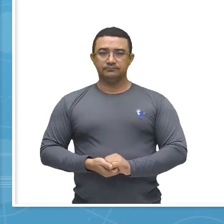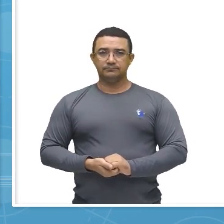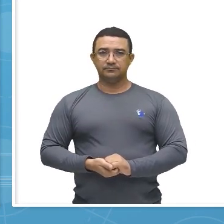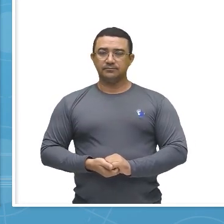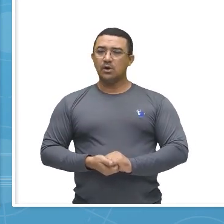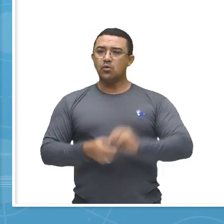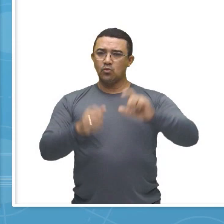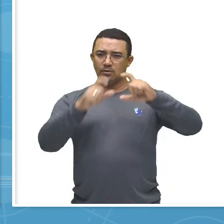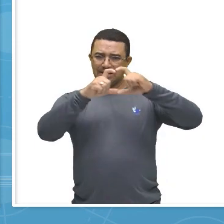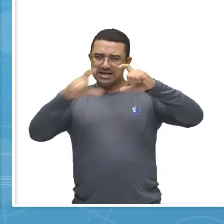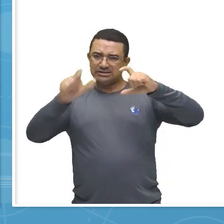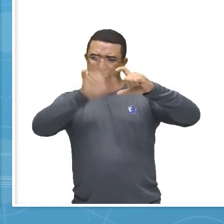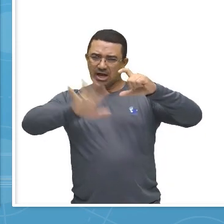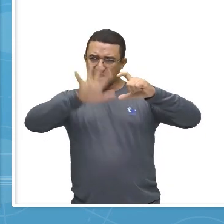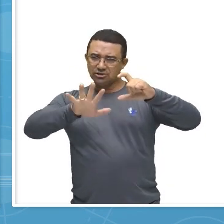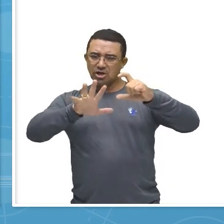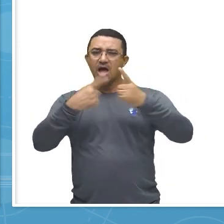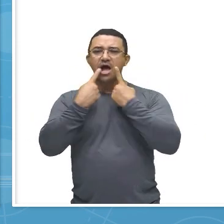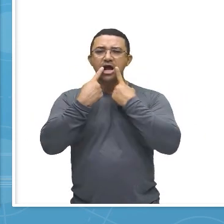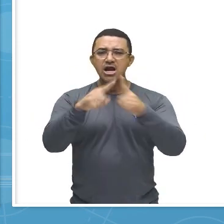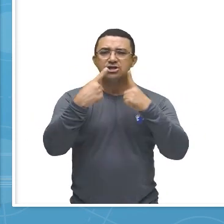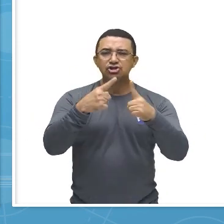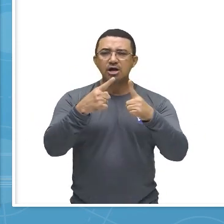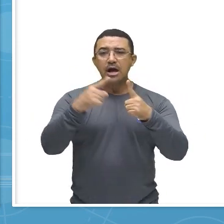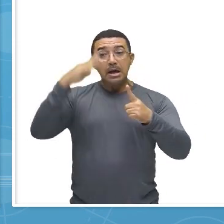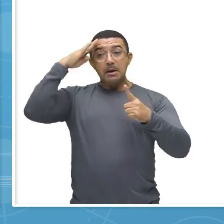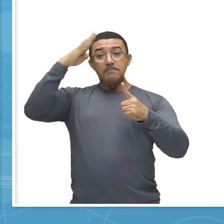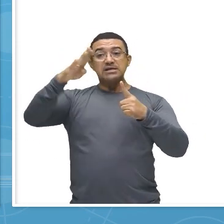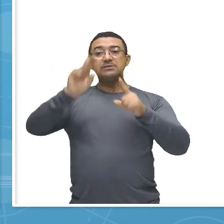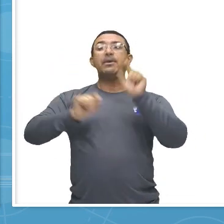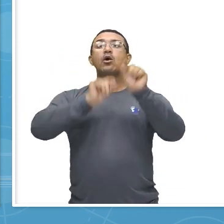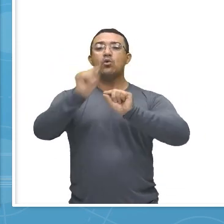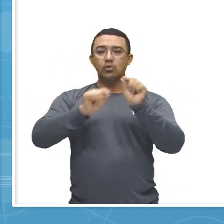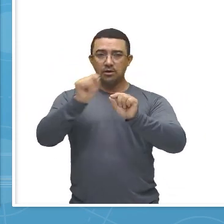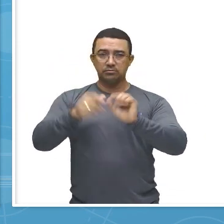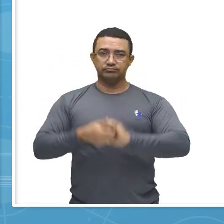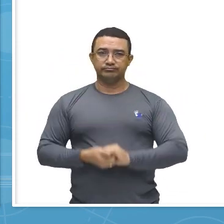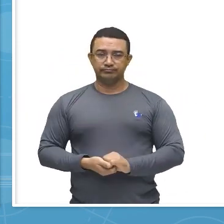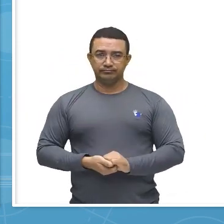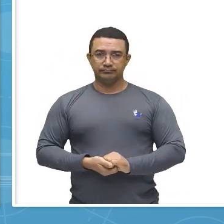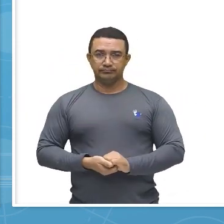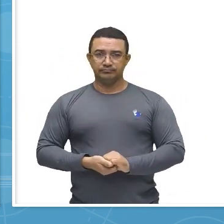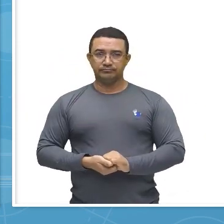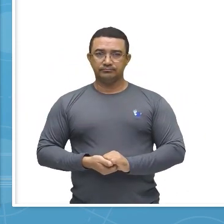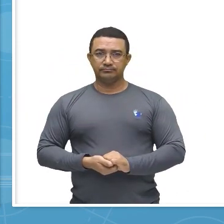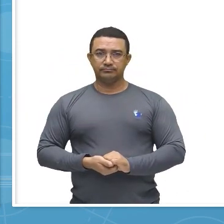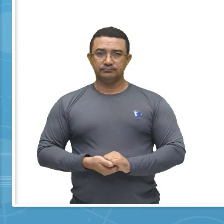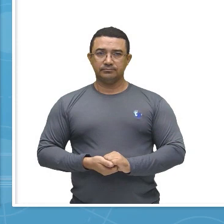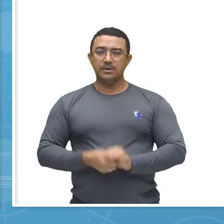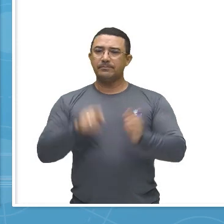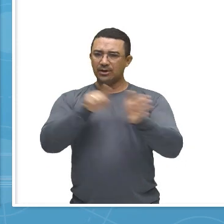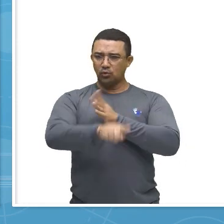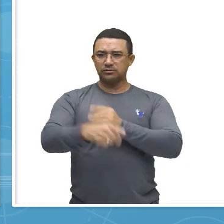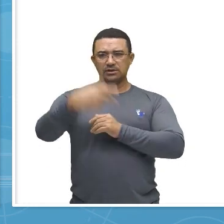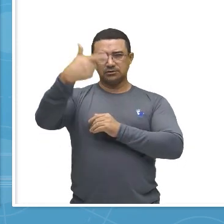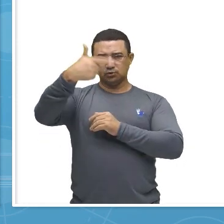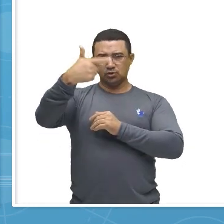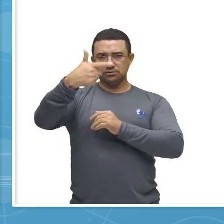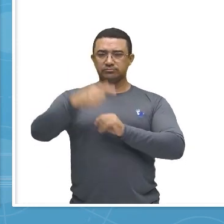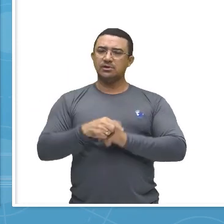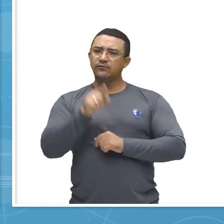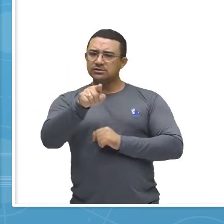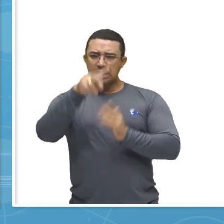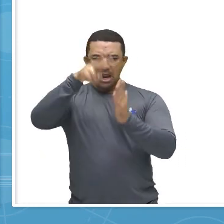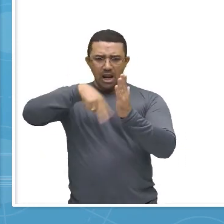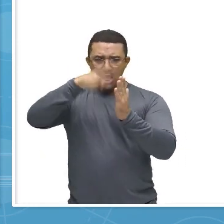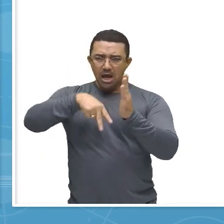A charge pretende criticar principalmente, aí você vai dizer o que ele pretende criticar. Aí temos a segunda questão. Segunda questão que diz o seguinte, você vai